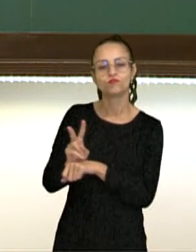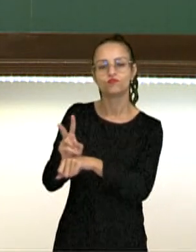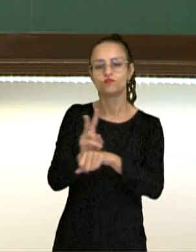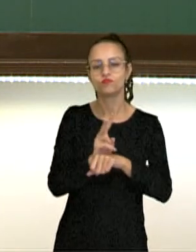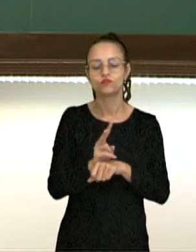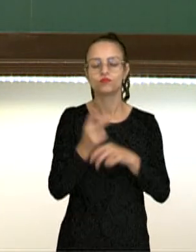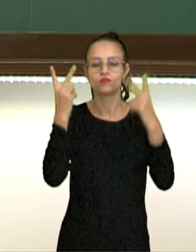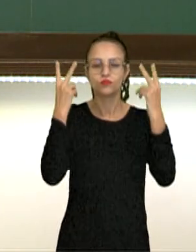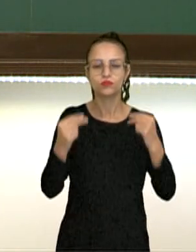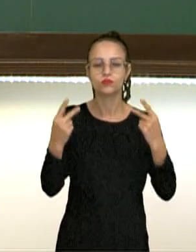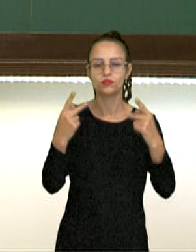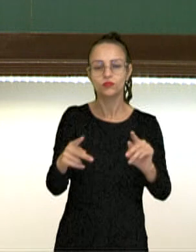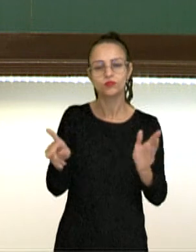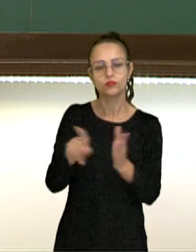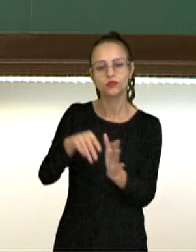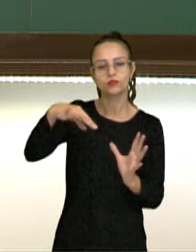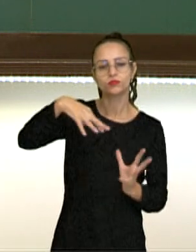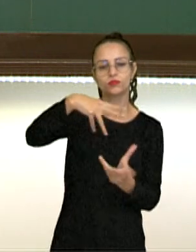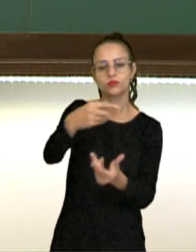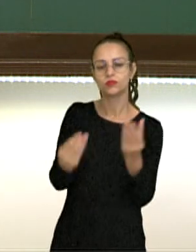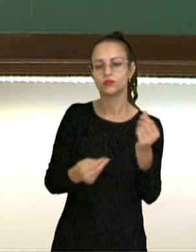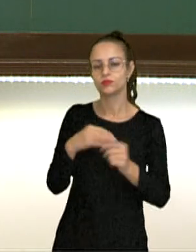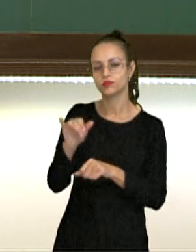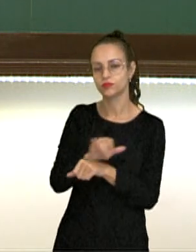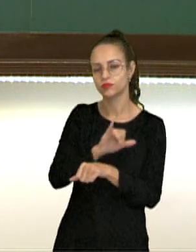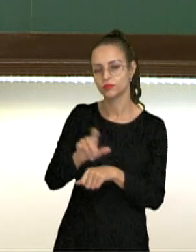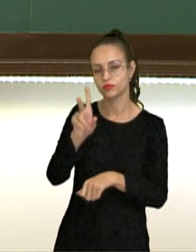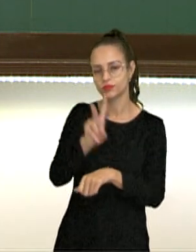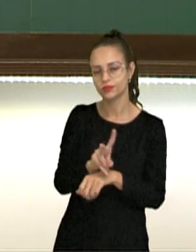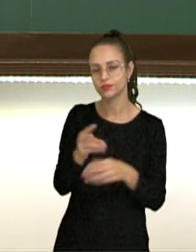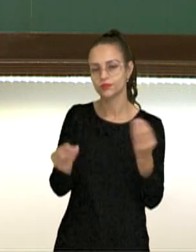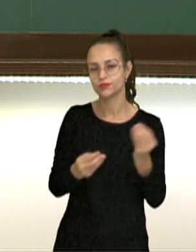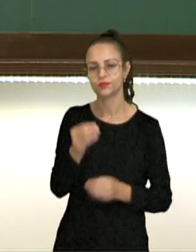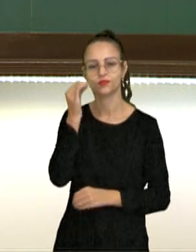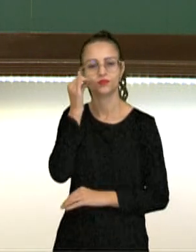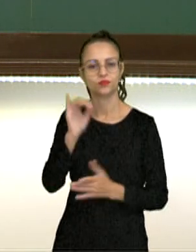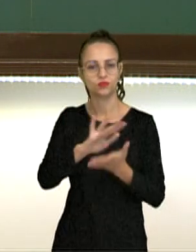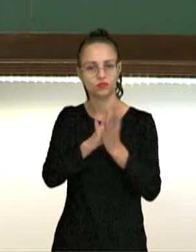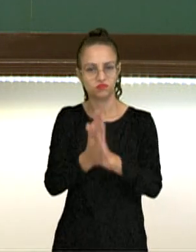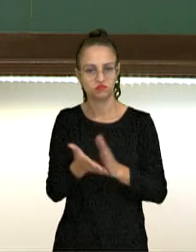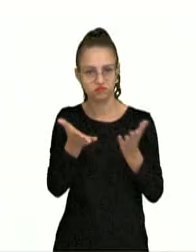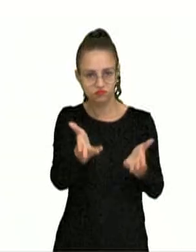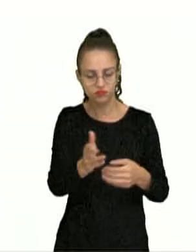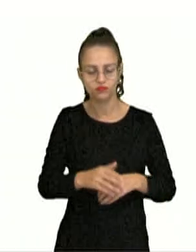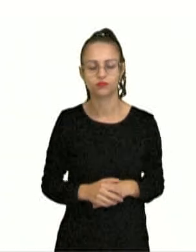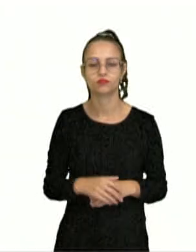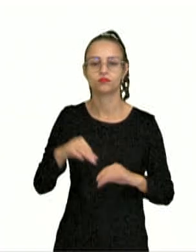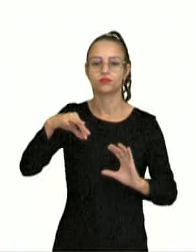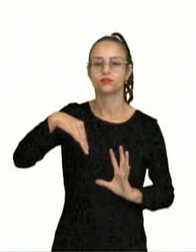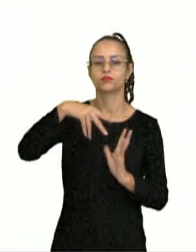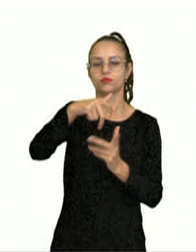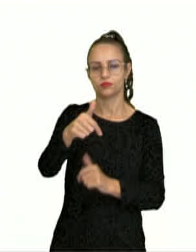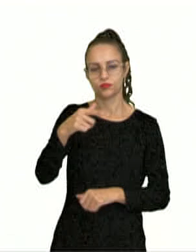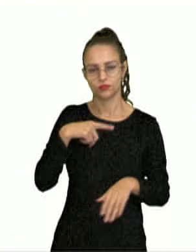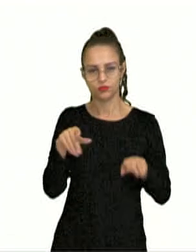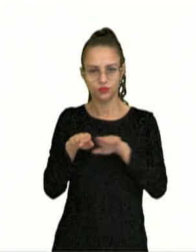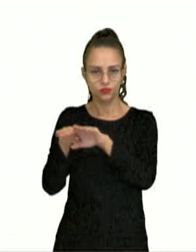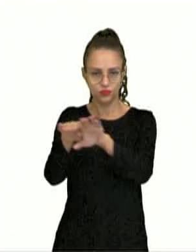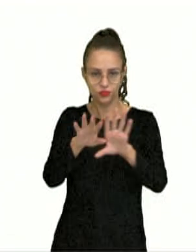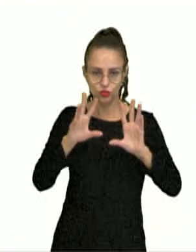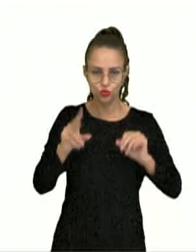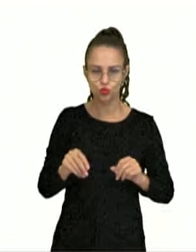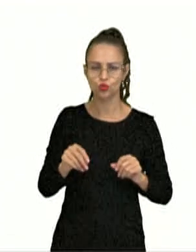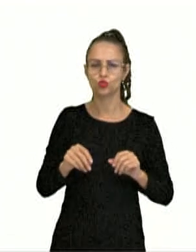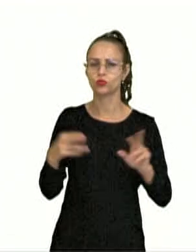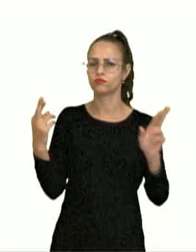toda essa ideia da dinâmica natural da Terra. O que nós respondemos ali? A Terra tem um equilíbrio e todos os elementos estão